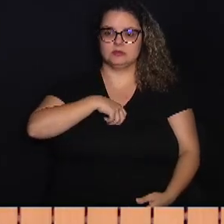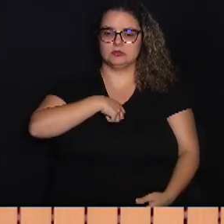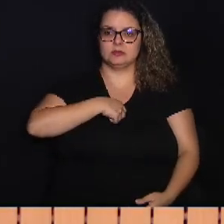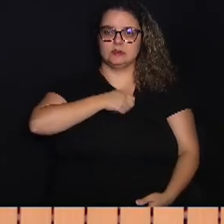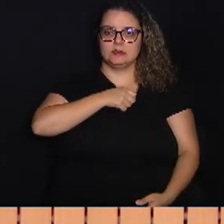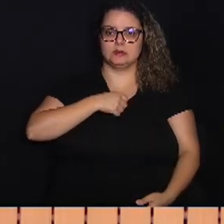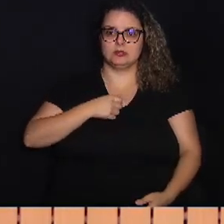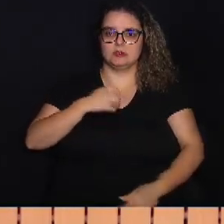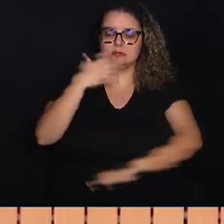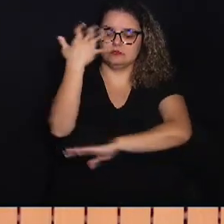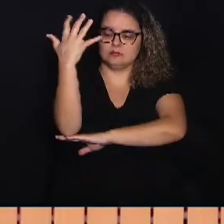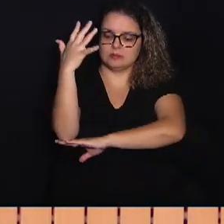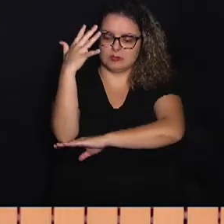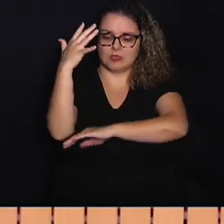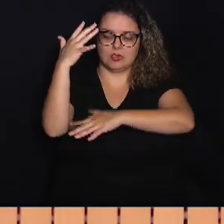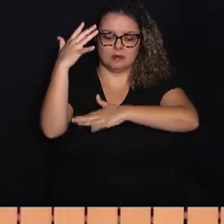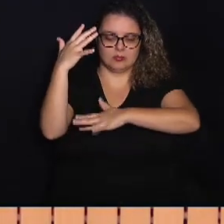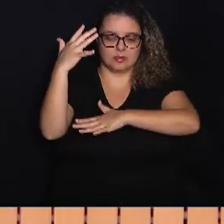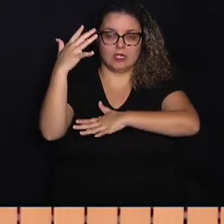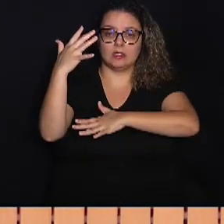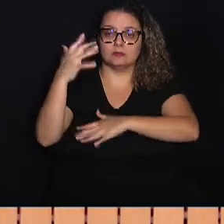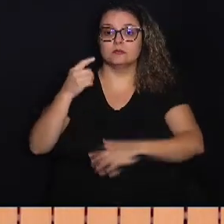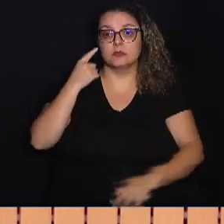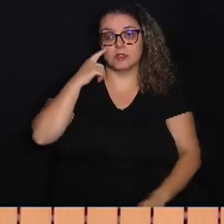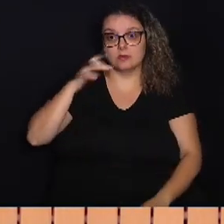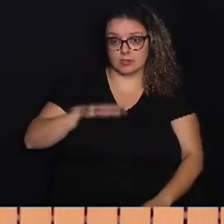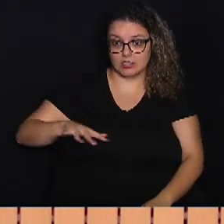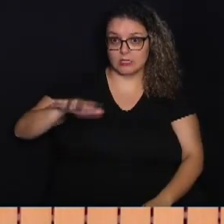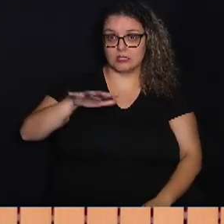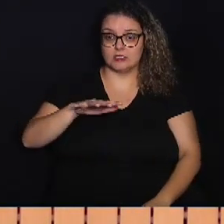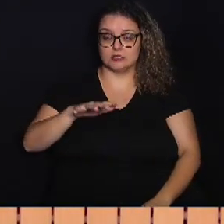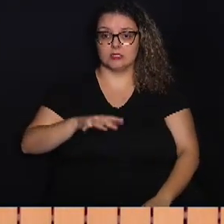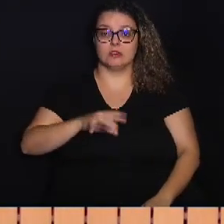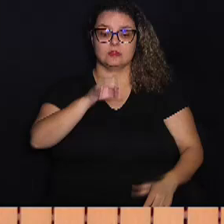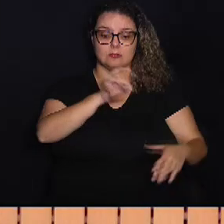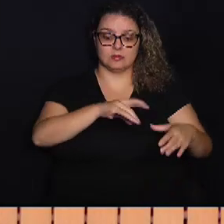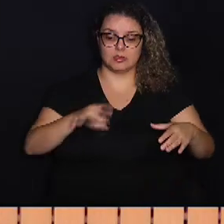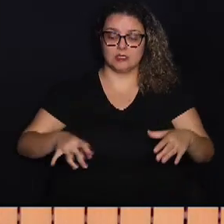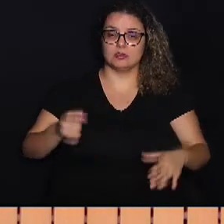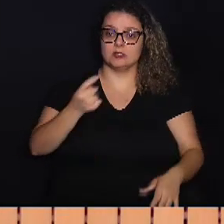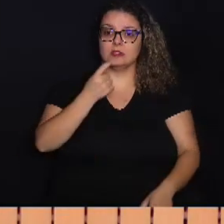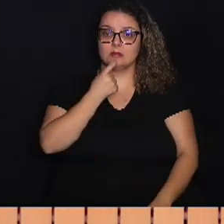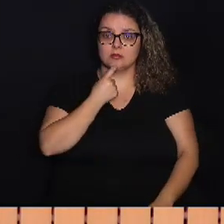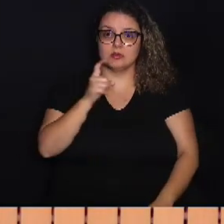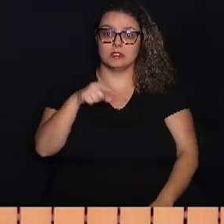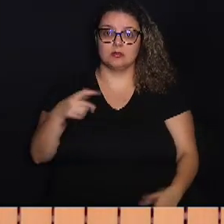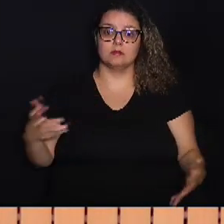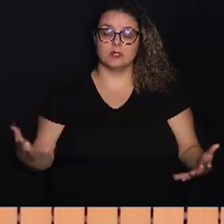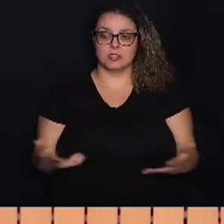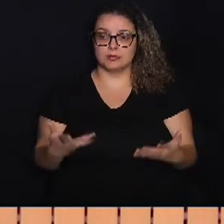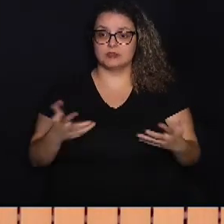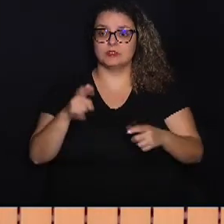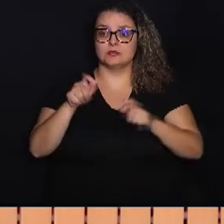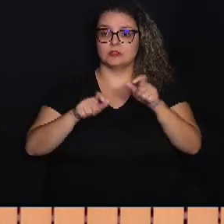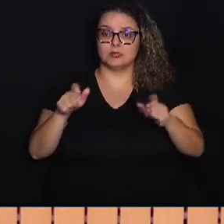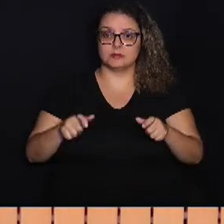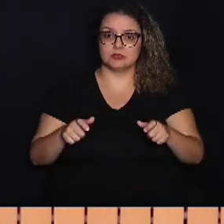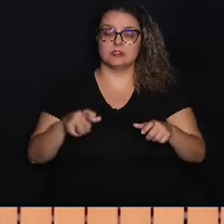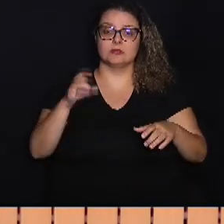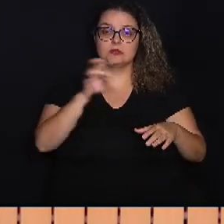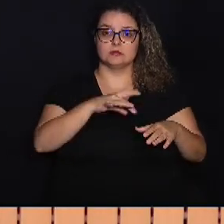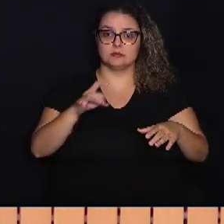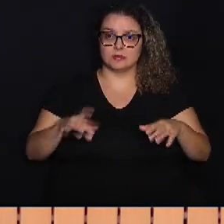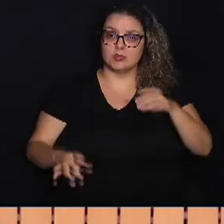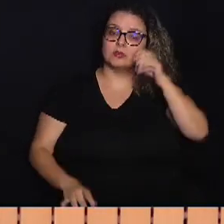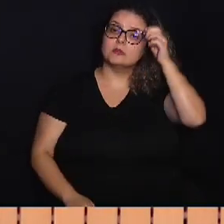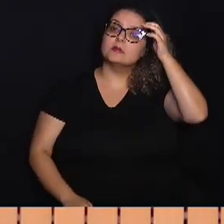sombra portanto a ideia desse programa plantar Campinas é incentivar as pessoas a plantarem